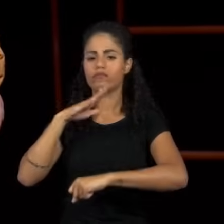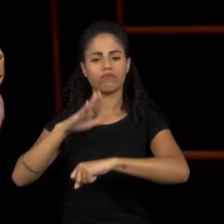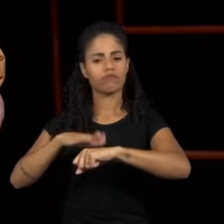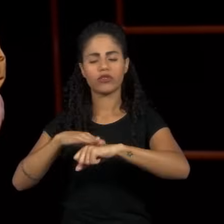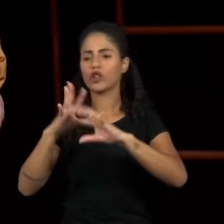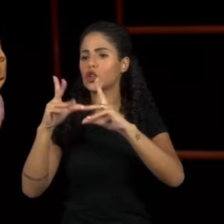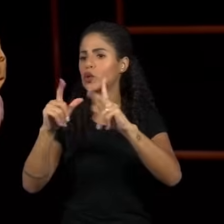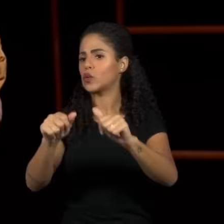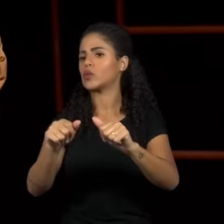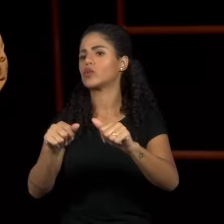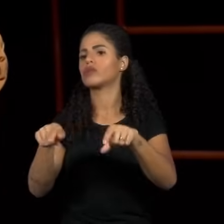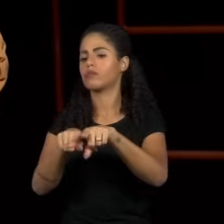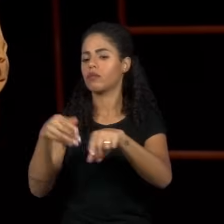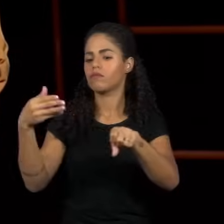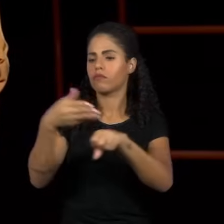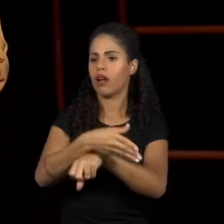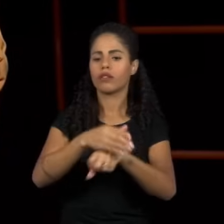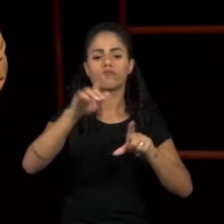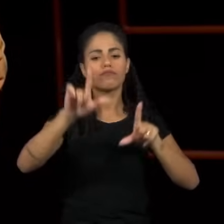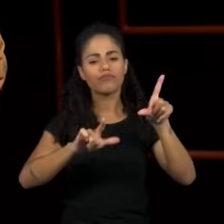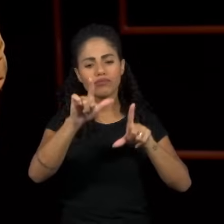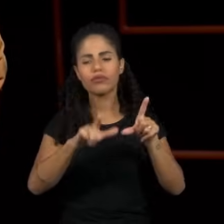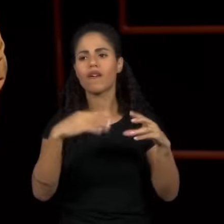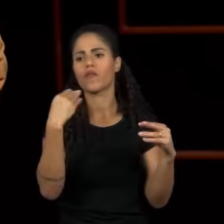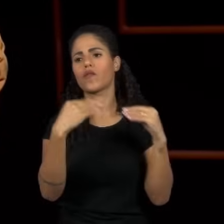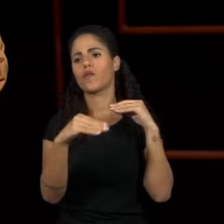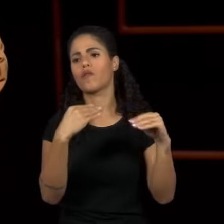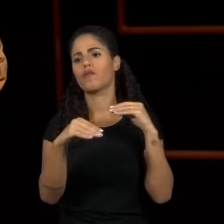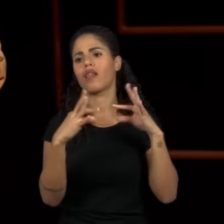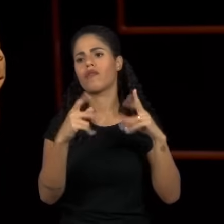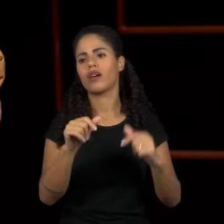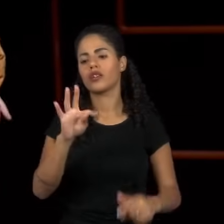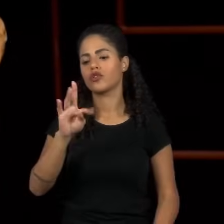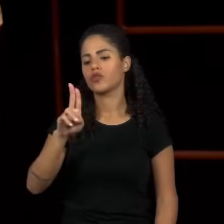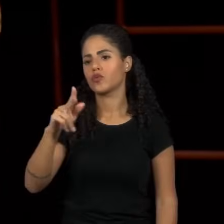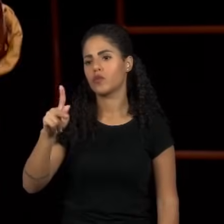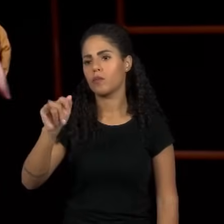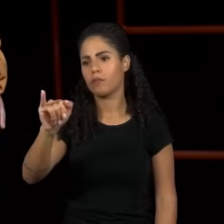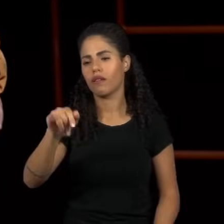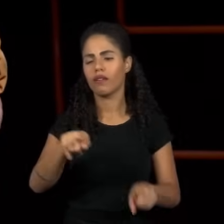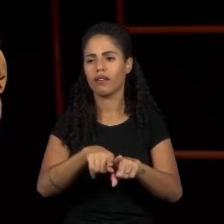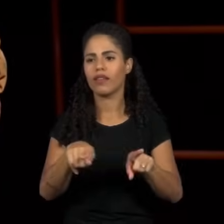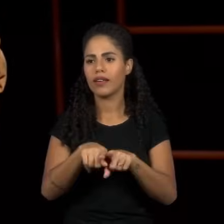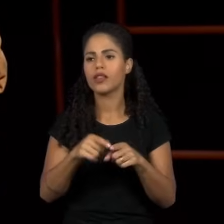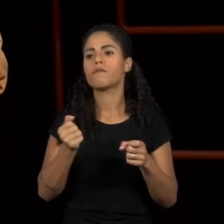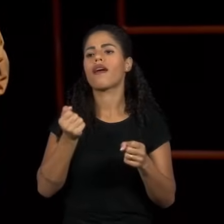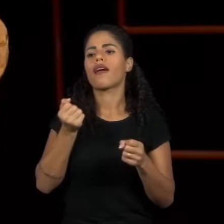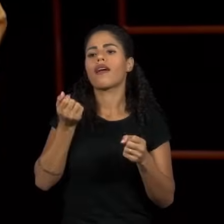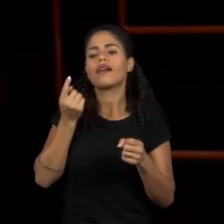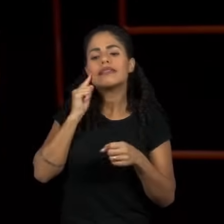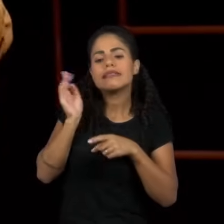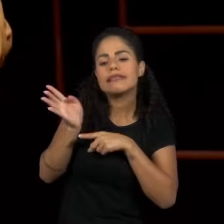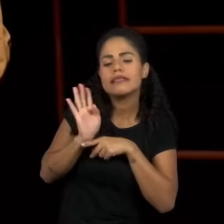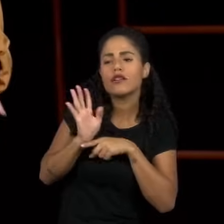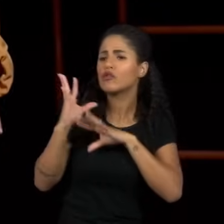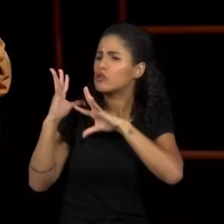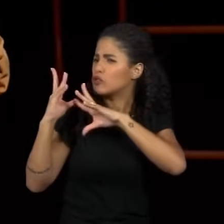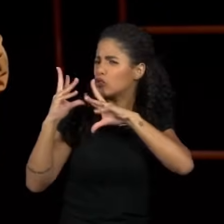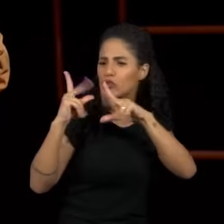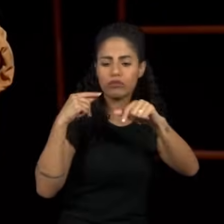E participações na TV, fiz várias novelas na Tupi, e cinema, foi tudo